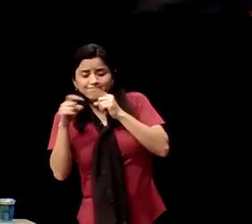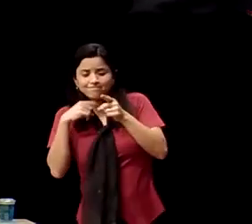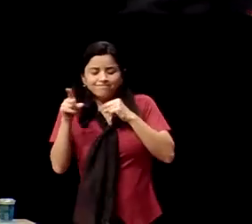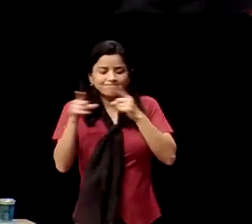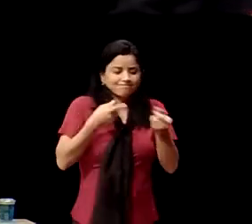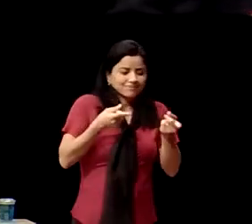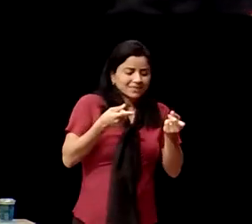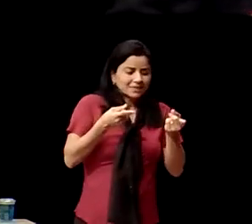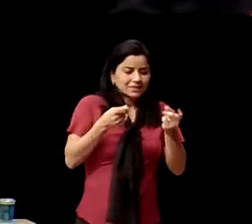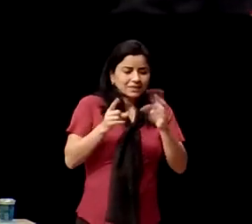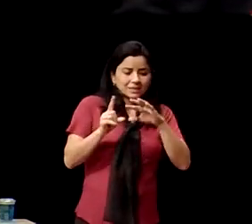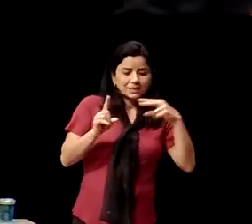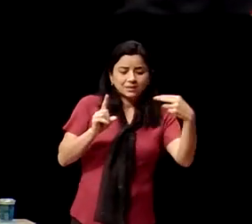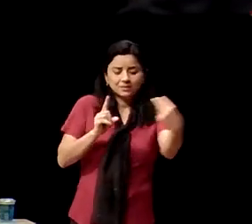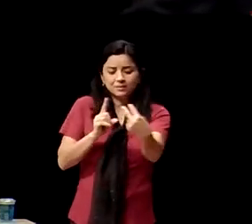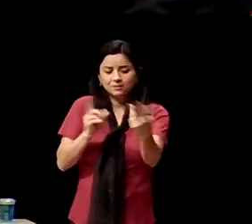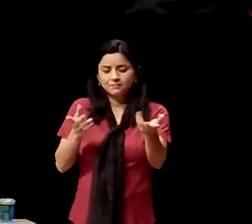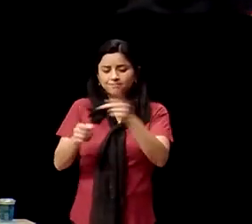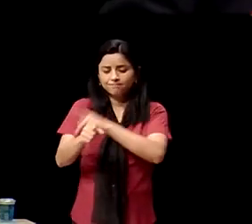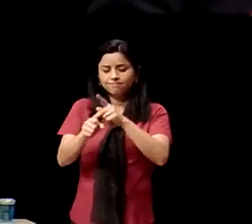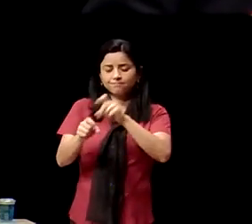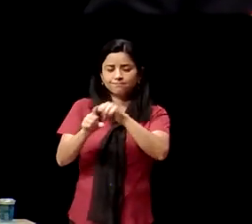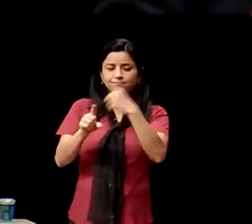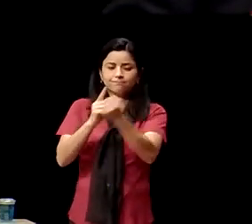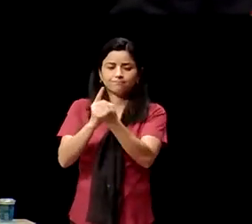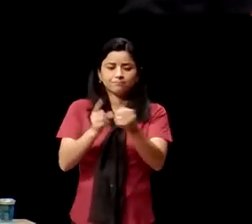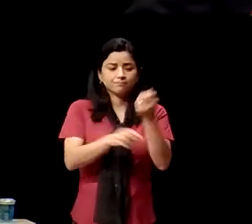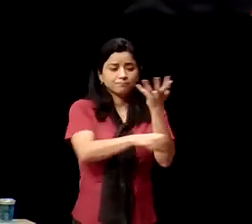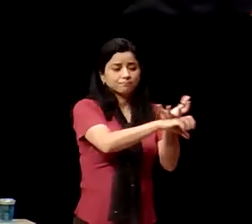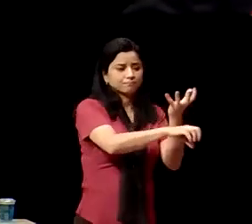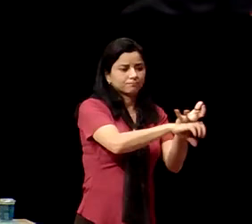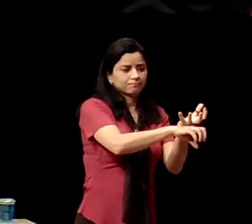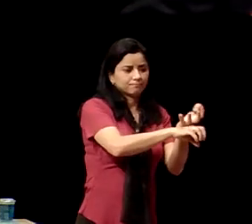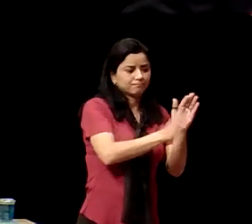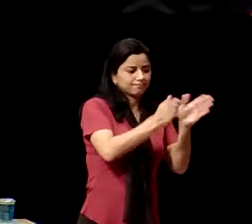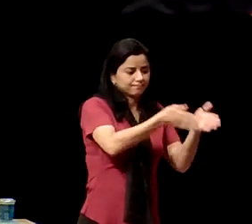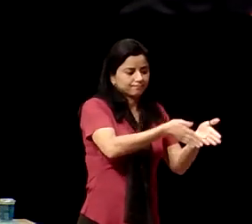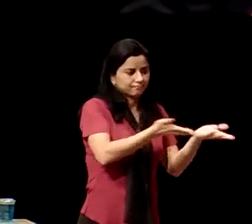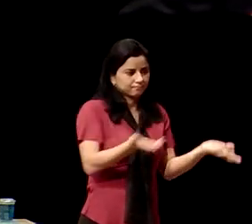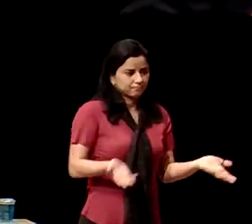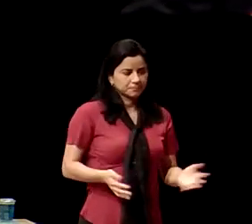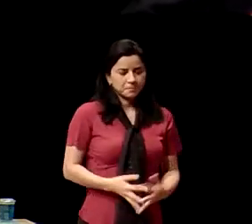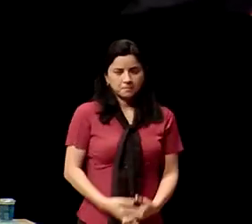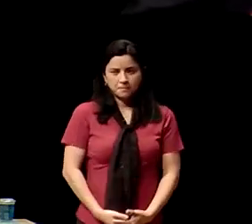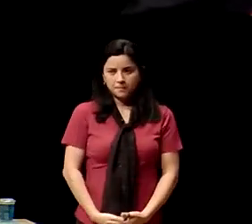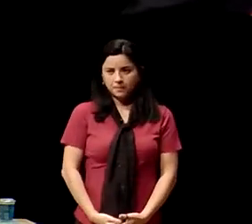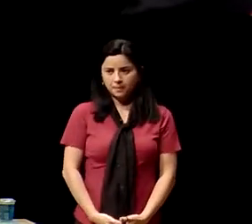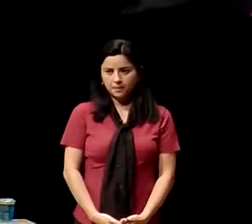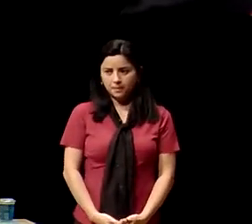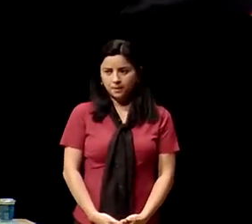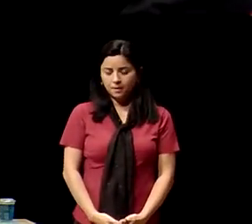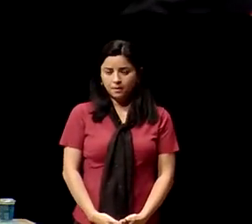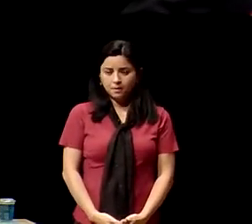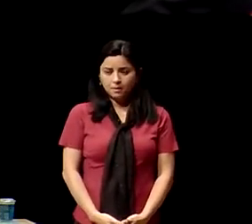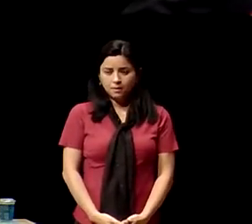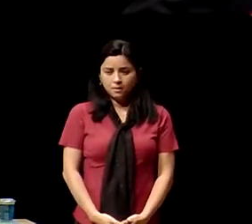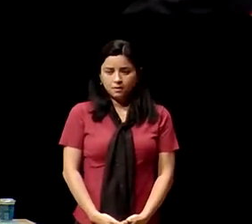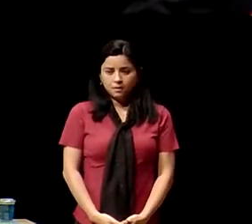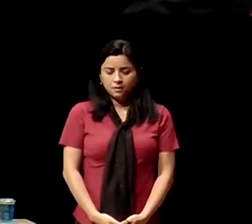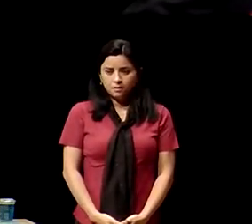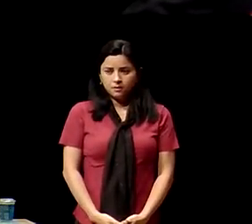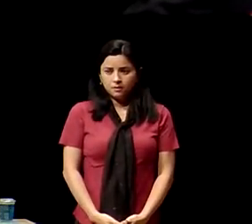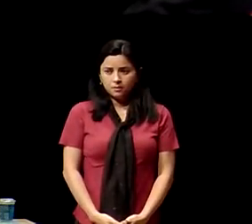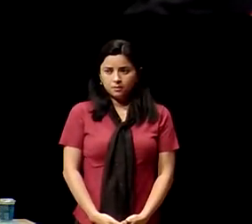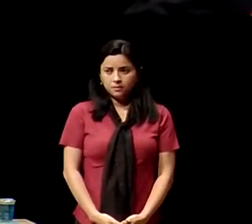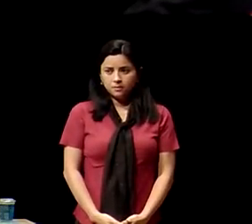uma disciplina científica. One of them concerns its independence in relation